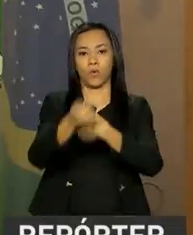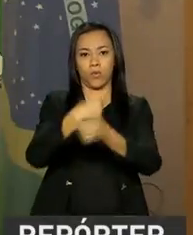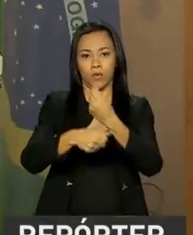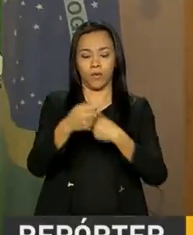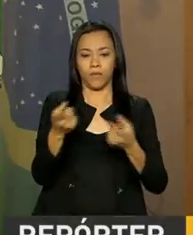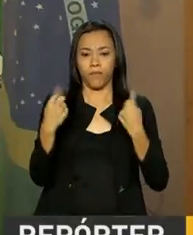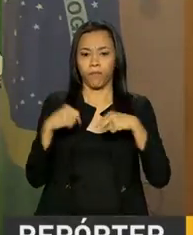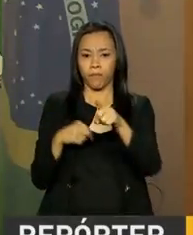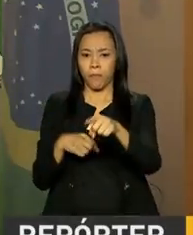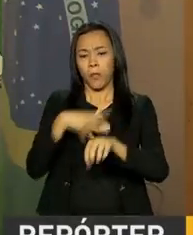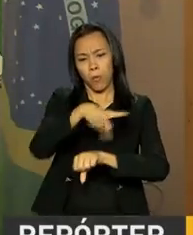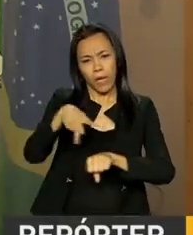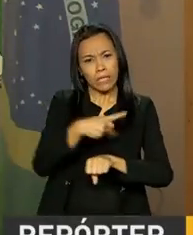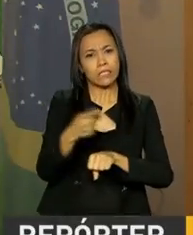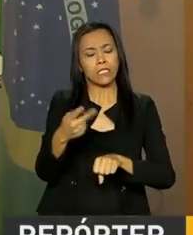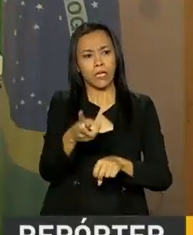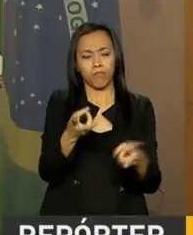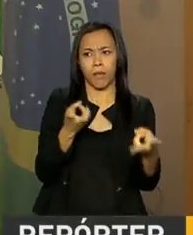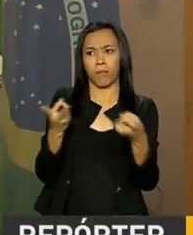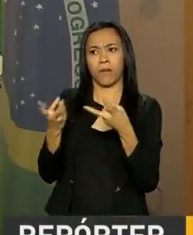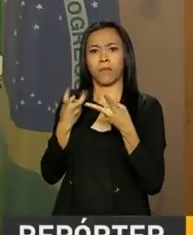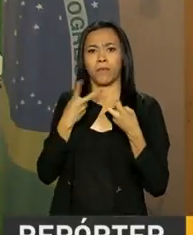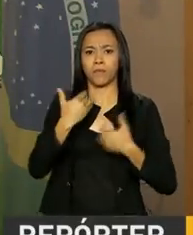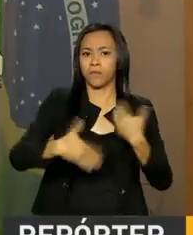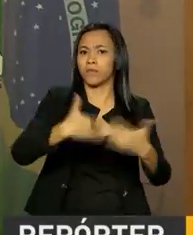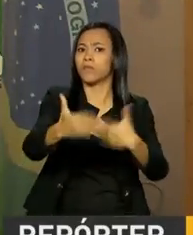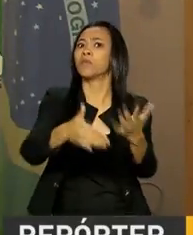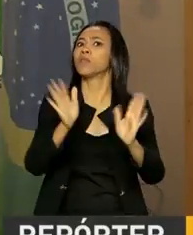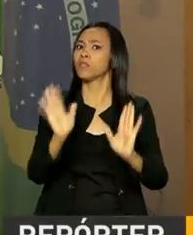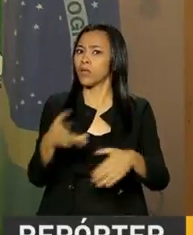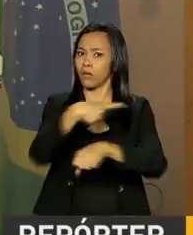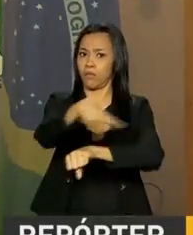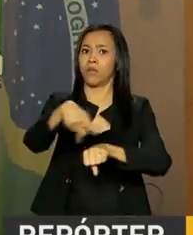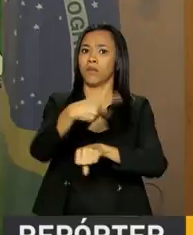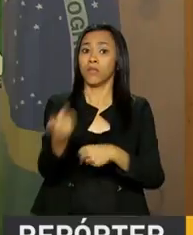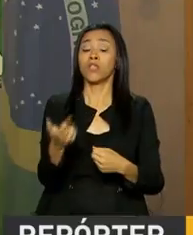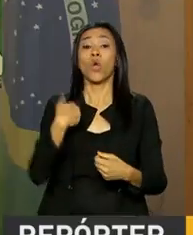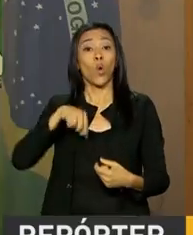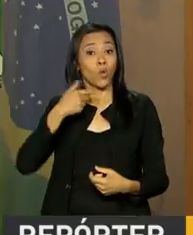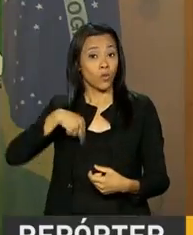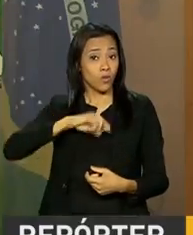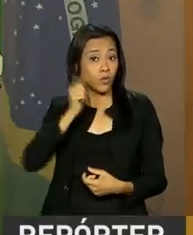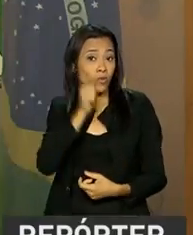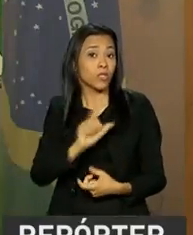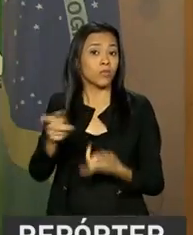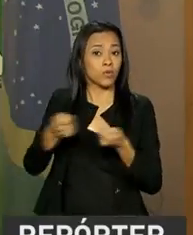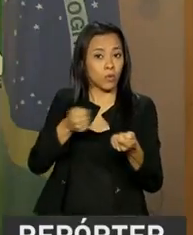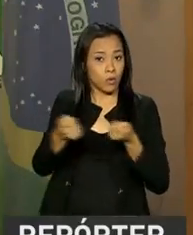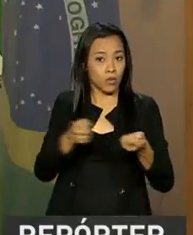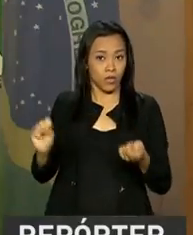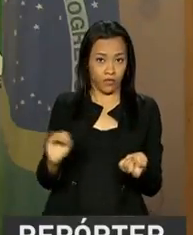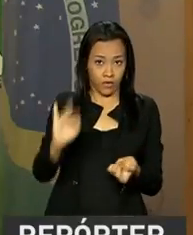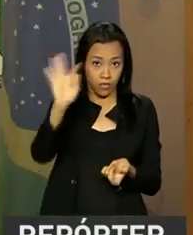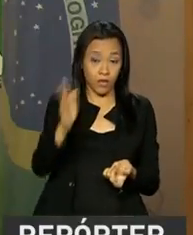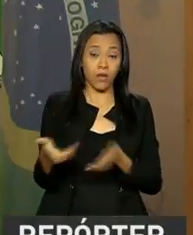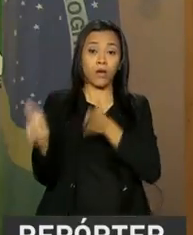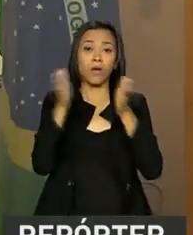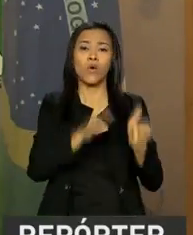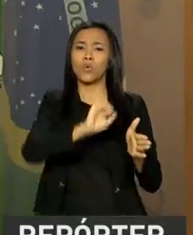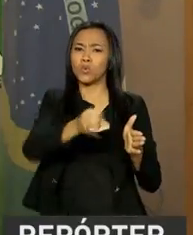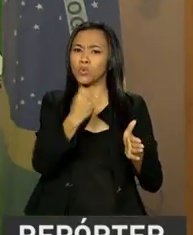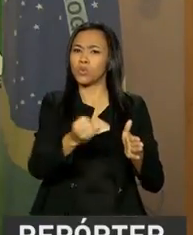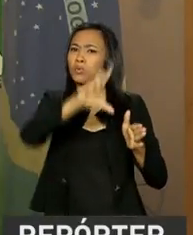o pai do sinal de crescimento ou conseguimos controlar a inflação a partir de juros está caindo